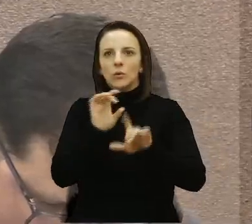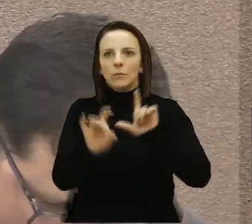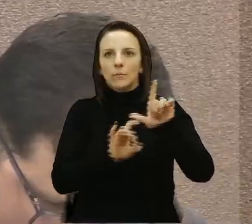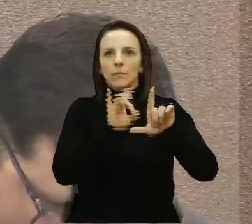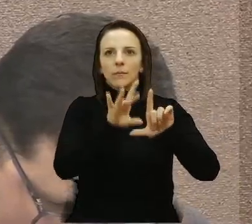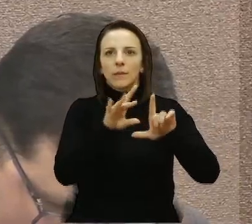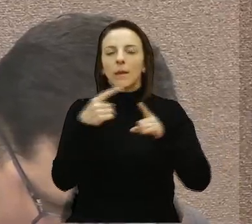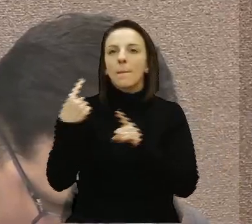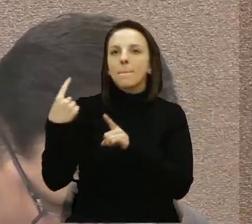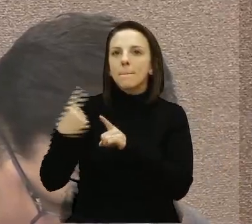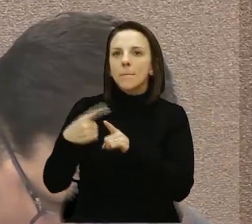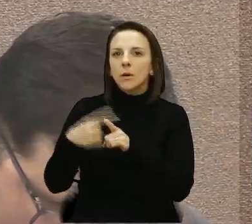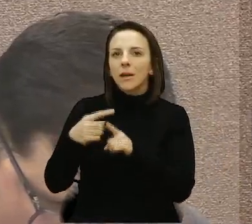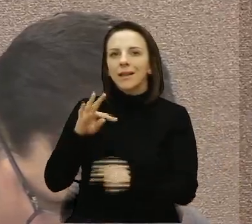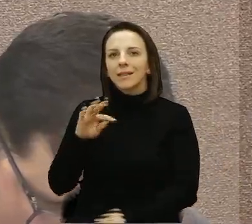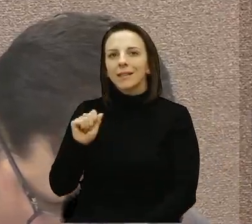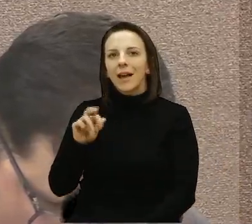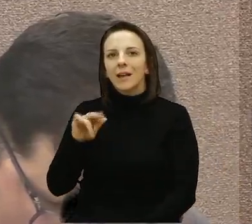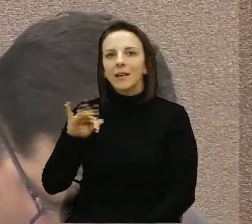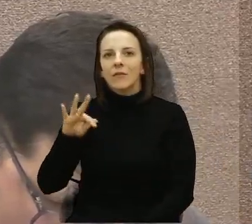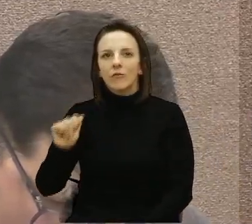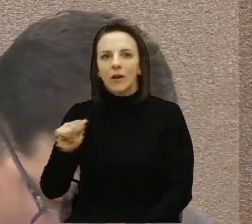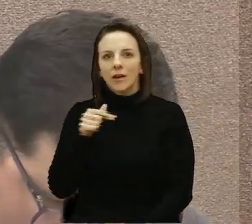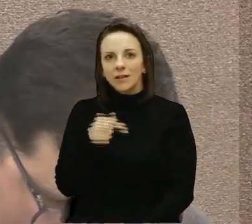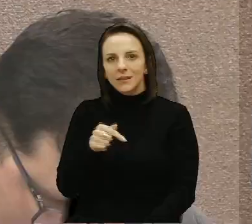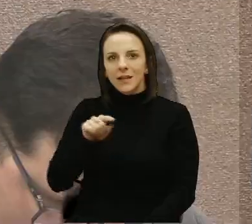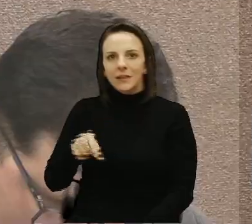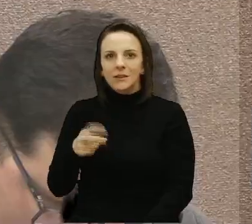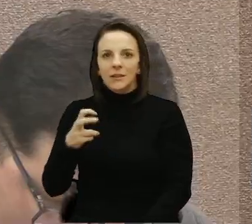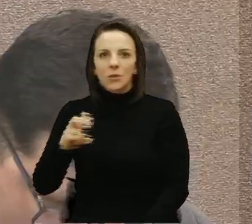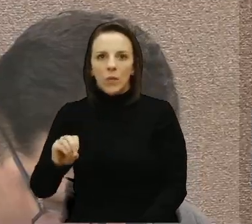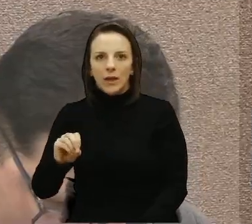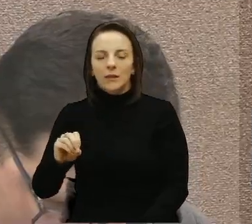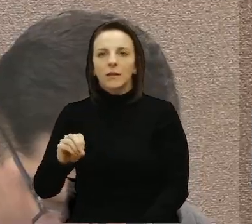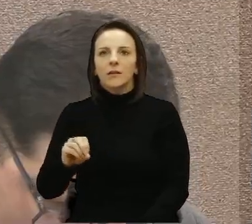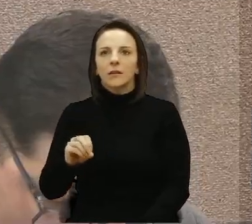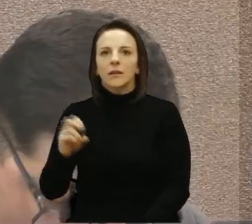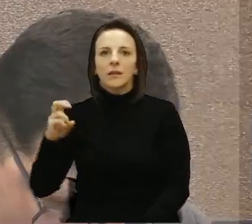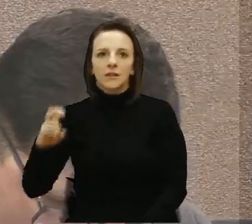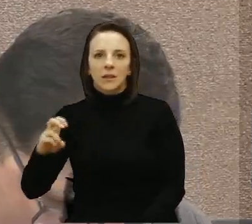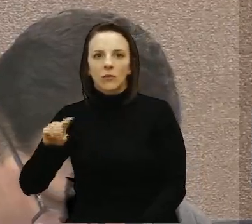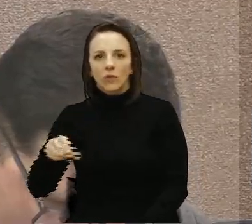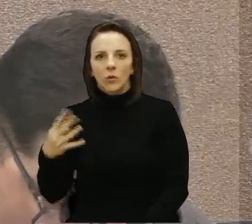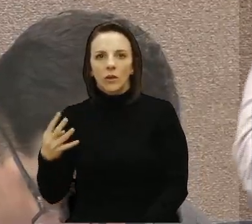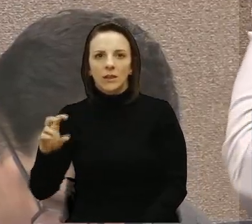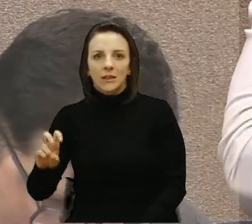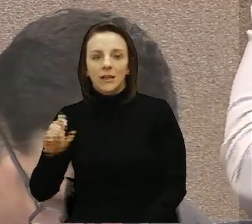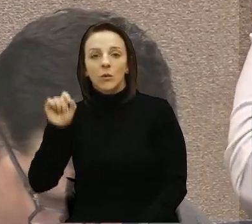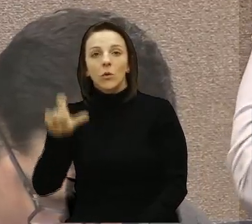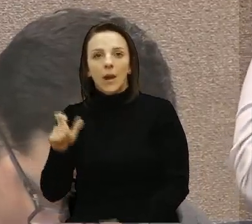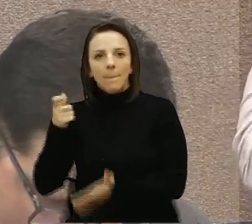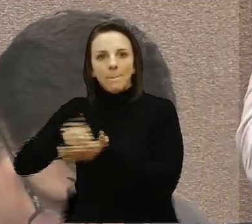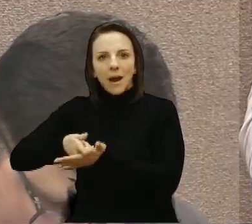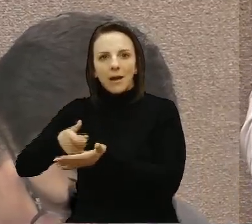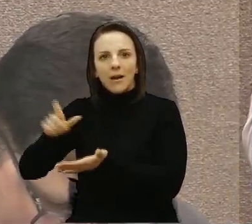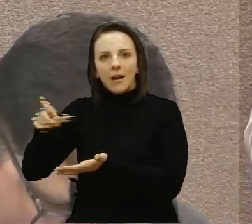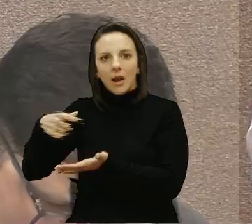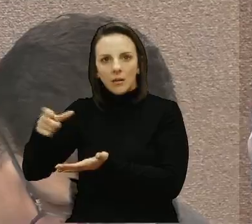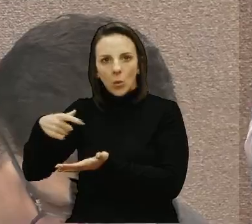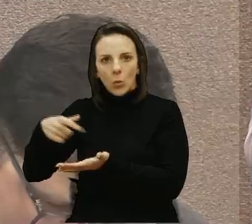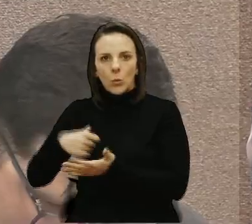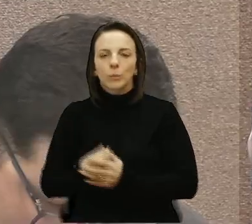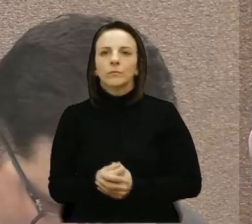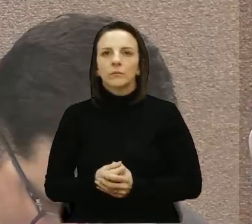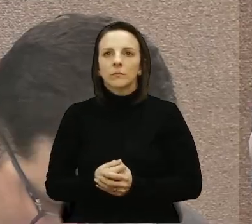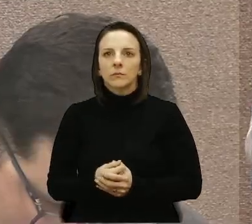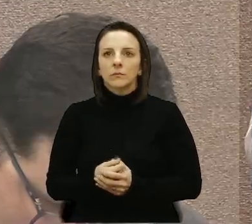a tarifa é R$ 7,50 para quem paga em dinheiro e R$ 5,45 para quem paga no cartão? E, meus amigos, isso é um